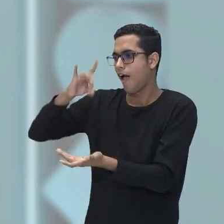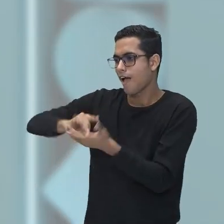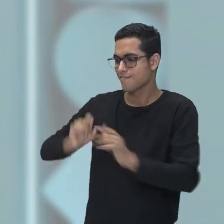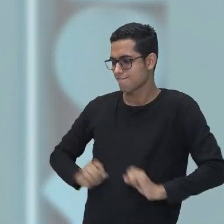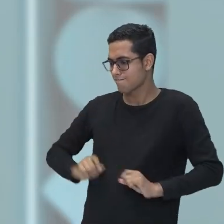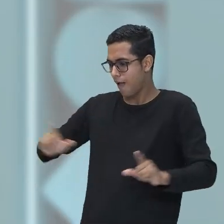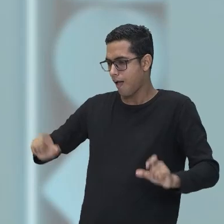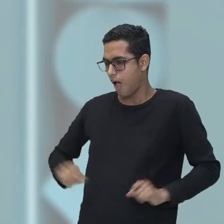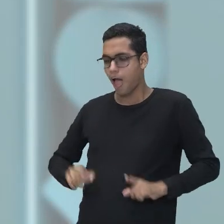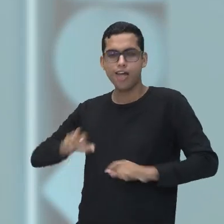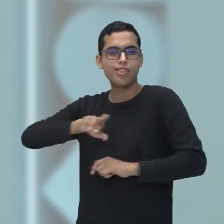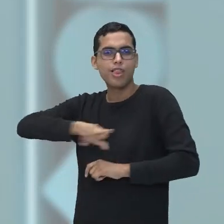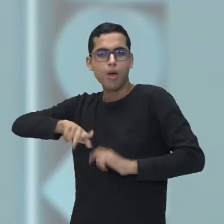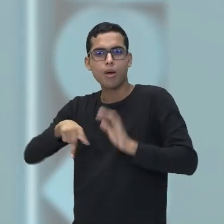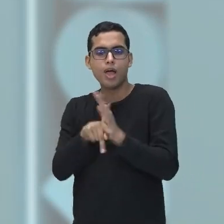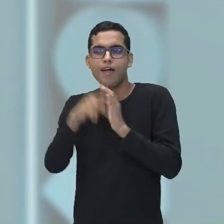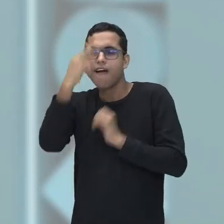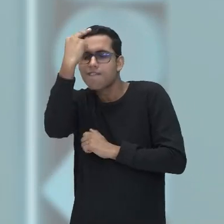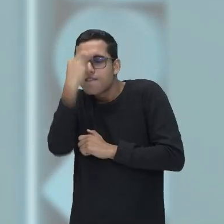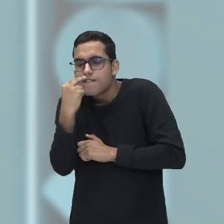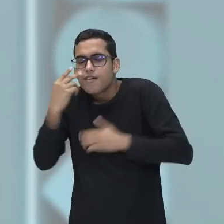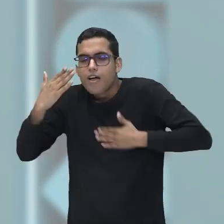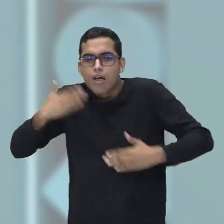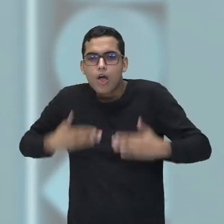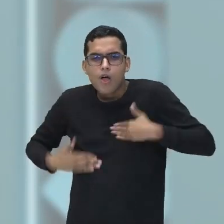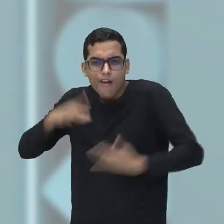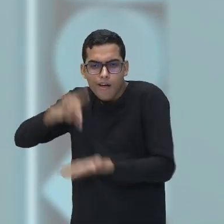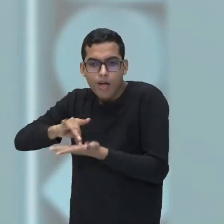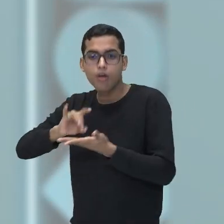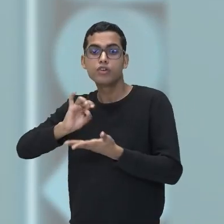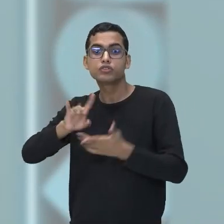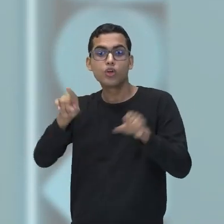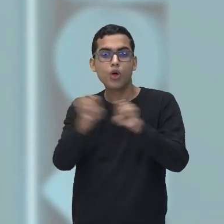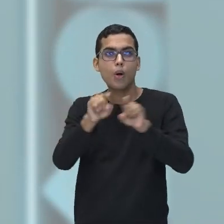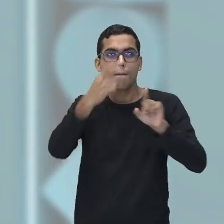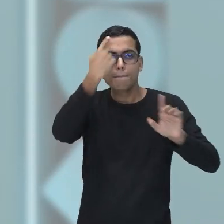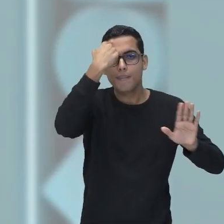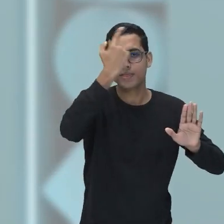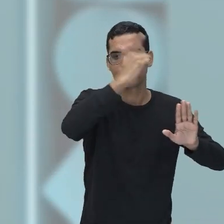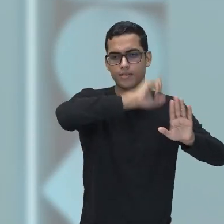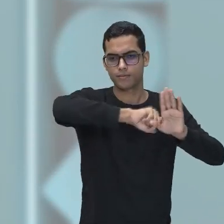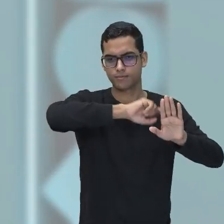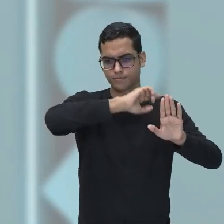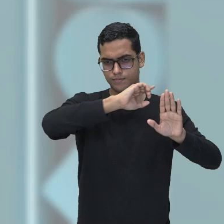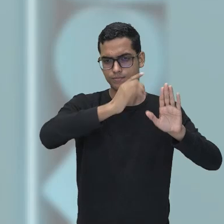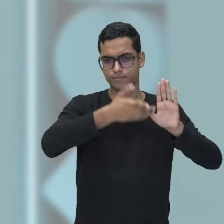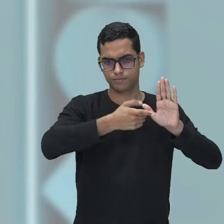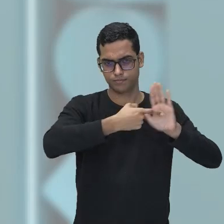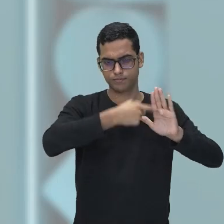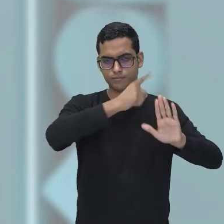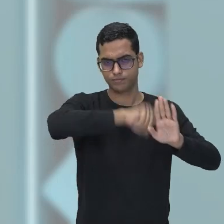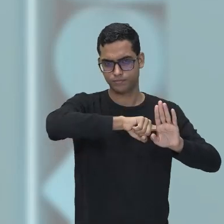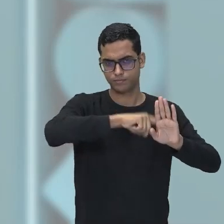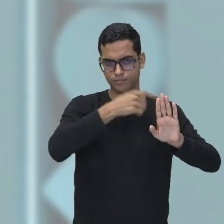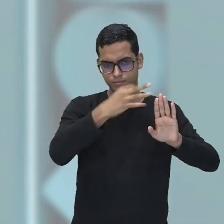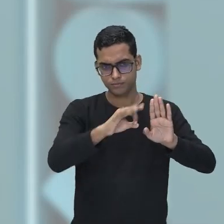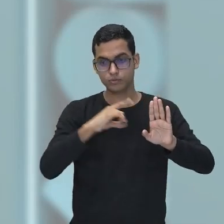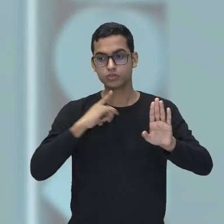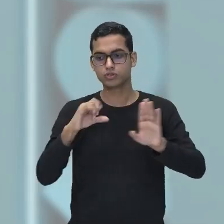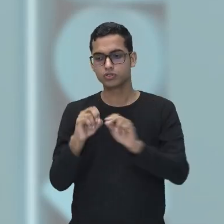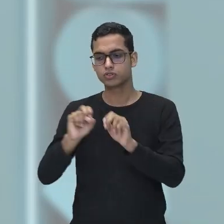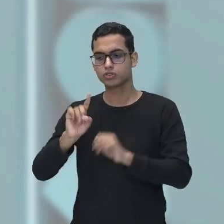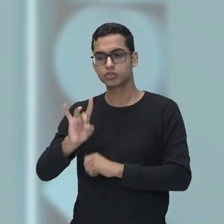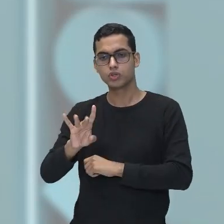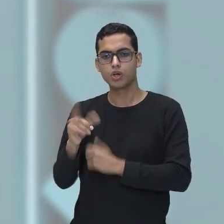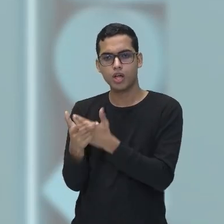cegueira física, é uma cegueira metafórica. As pessoas não enxergam aquilo que efetivamente deveria ter valor. Fisicamente,